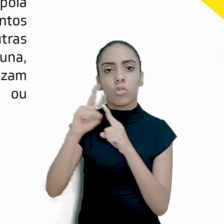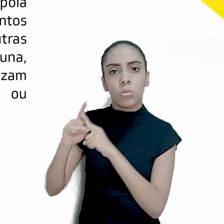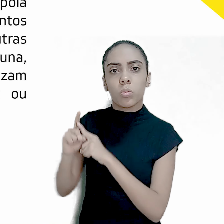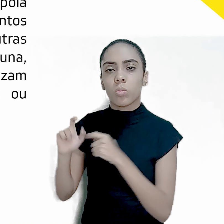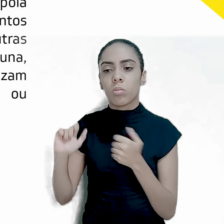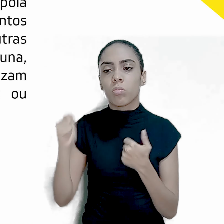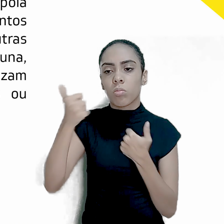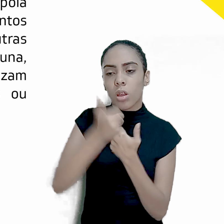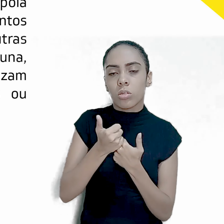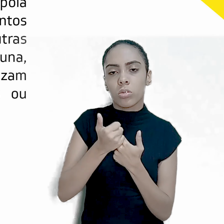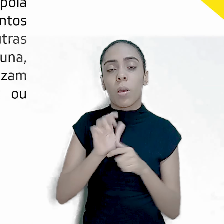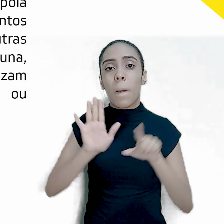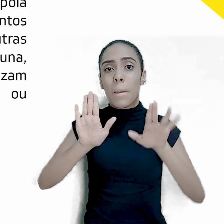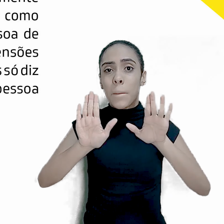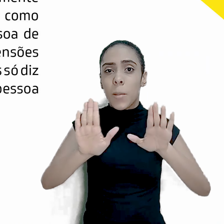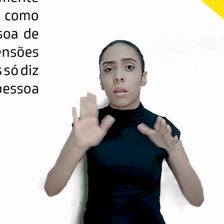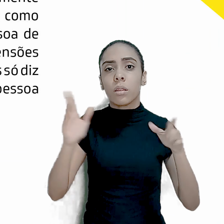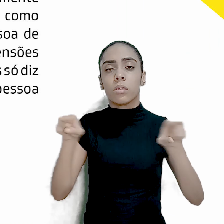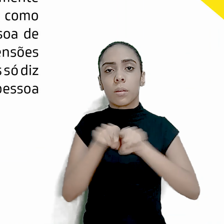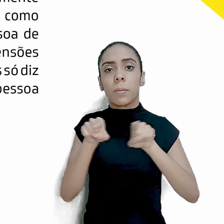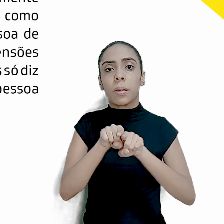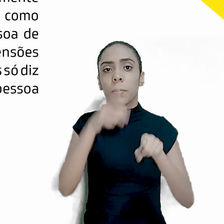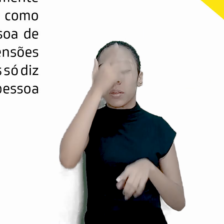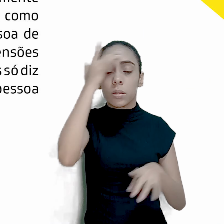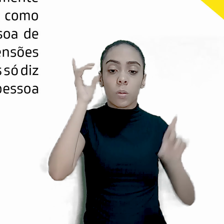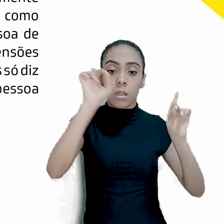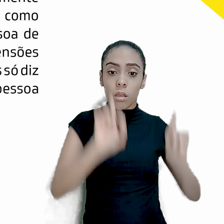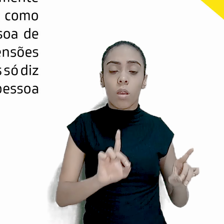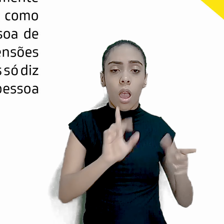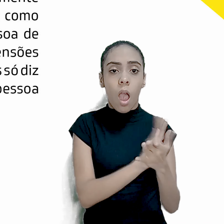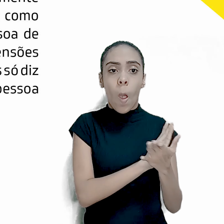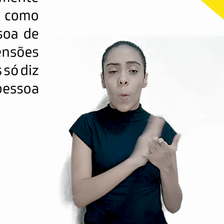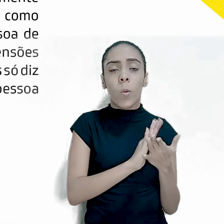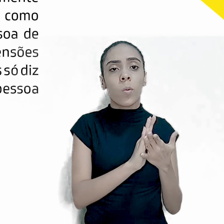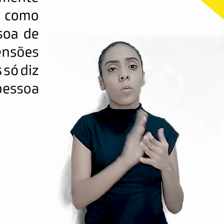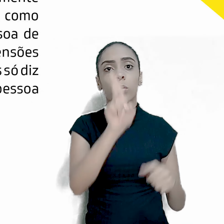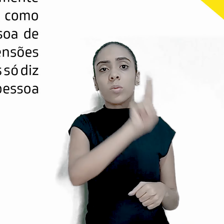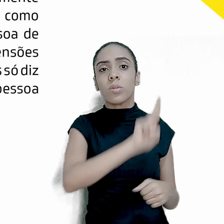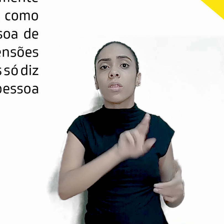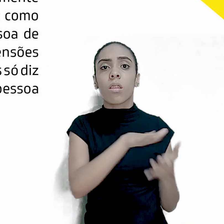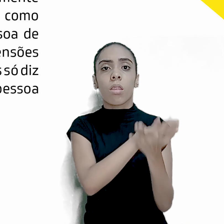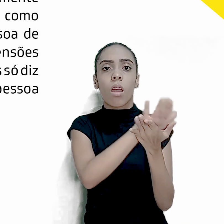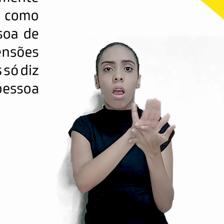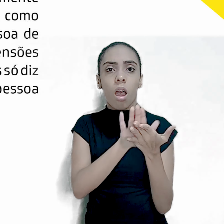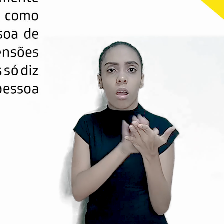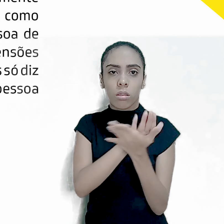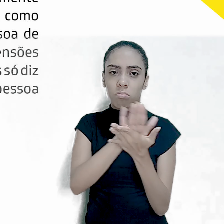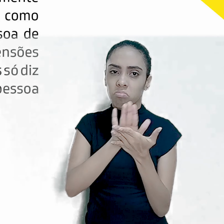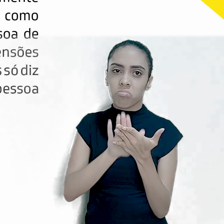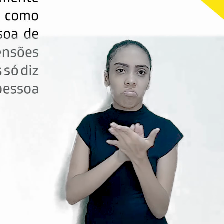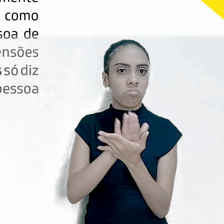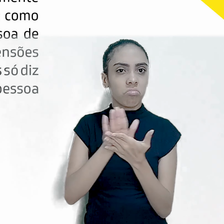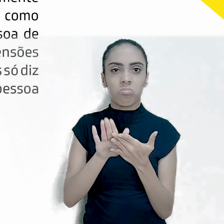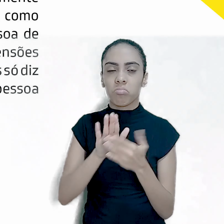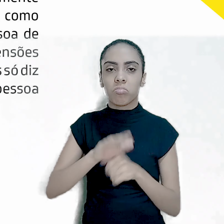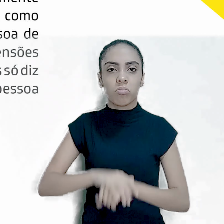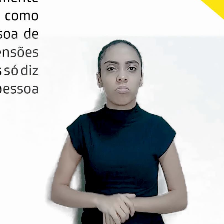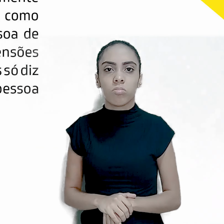extensões ou suportes Contudo, há também pessoas com deficiência que não utilizam absolutamente